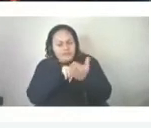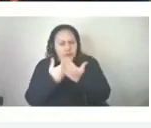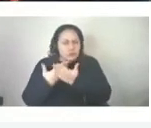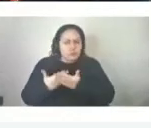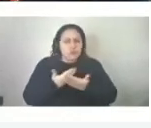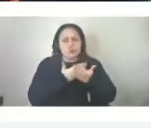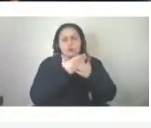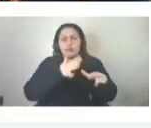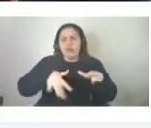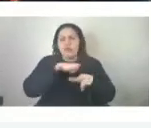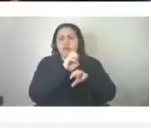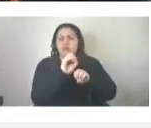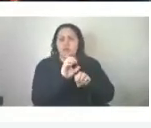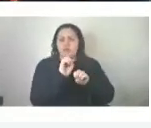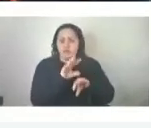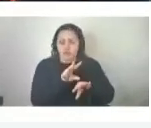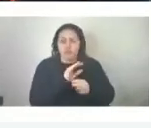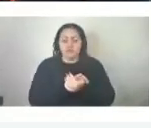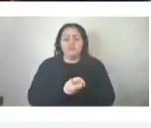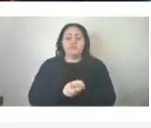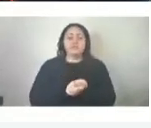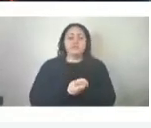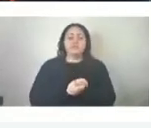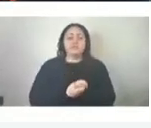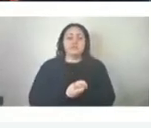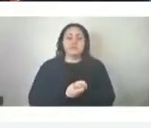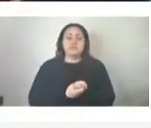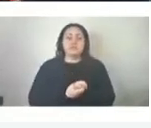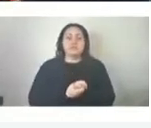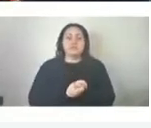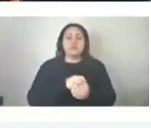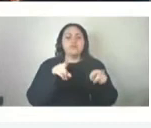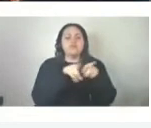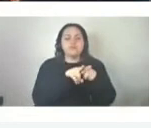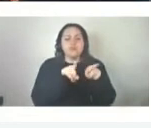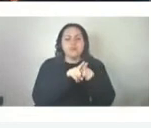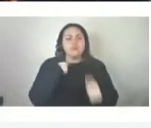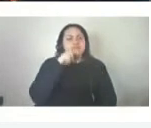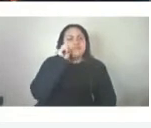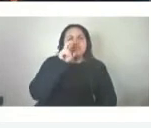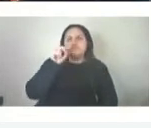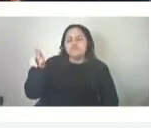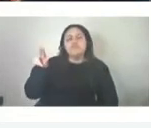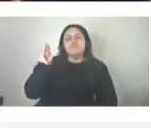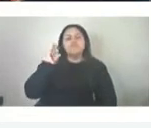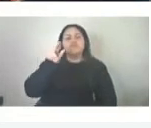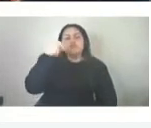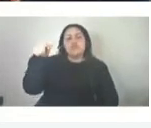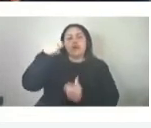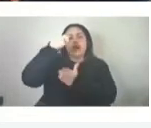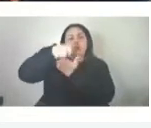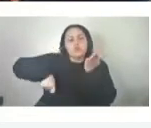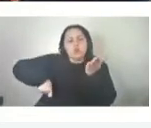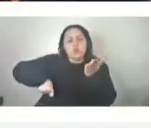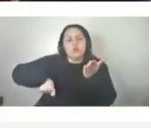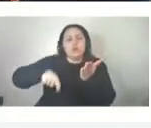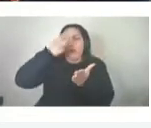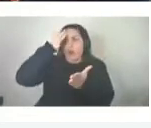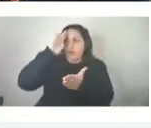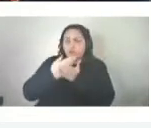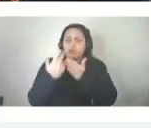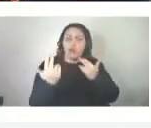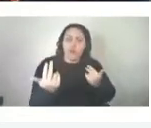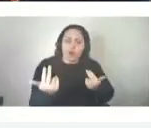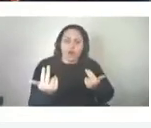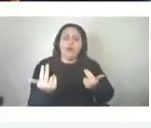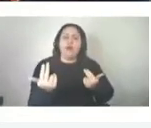mundo da educação, encontrando autores que conversavam com essas coisas que eu acreditava, fazendo esse intercâmbio e